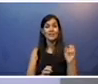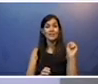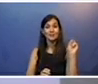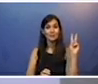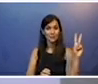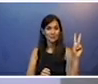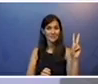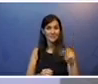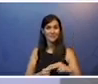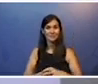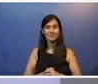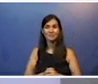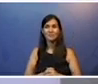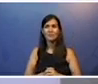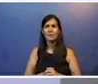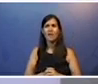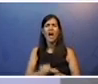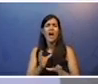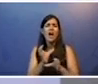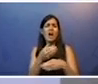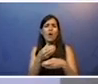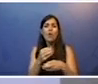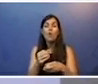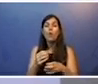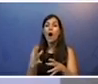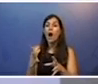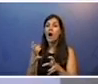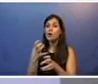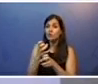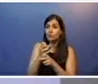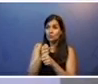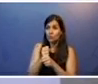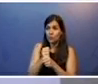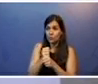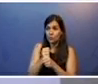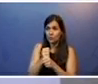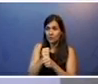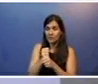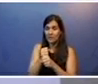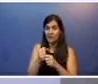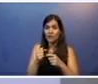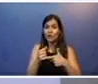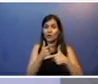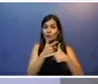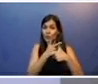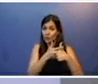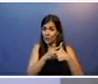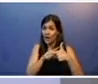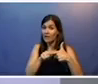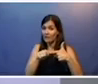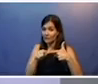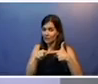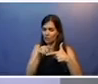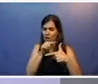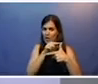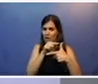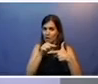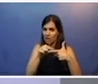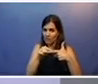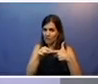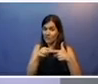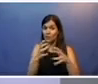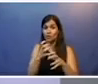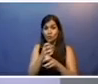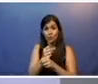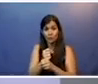Exercício 2. Calcule a soma das medidas dos catetos do triângulo retângulo da figura, sabendo que AB é igual a